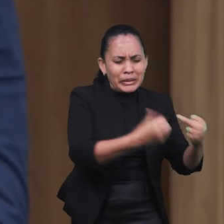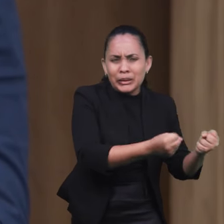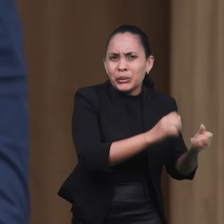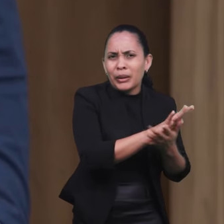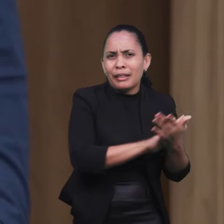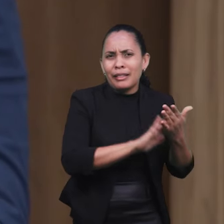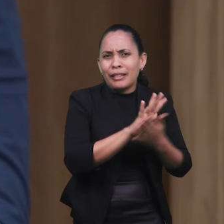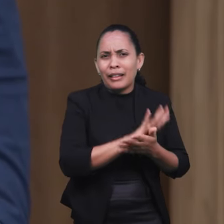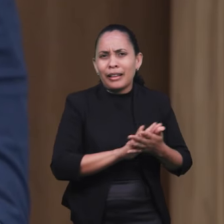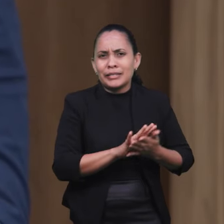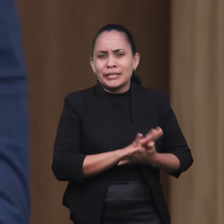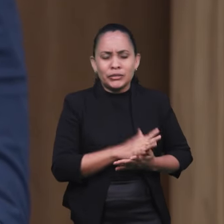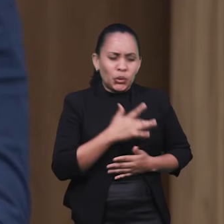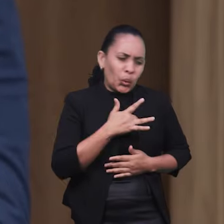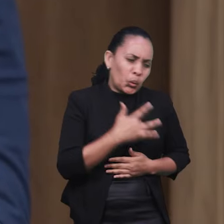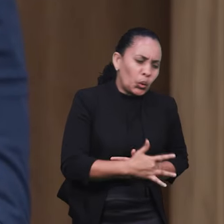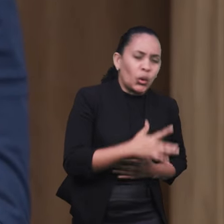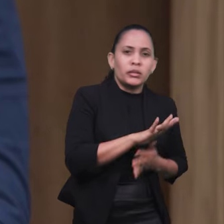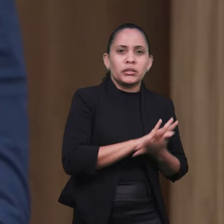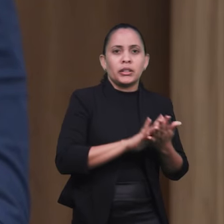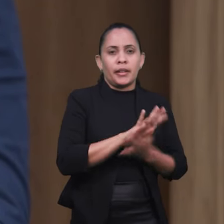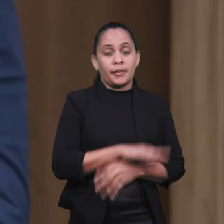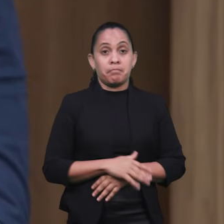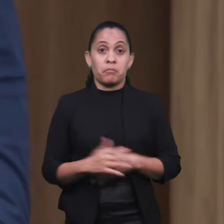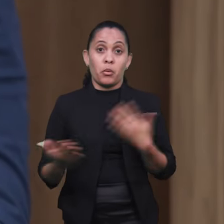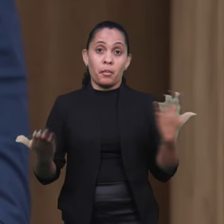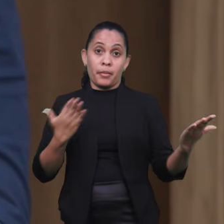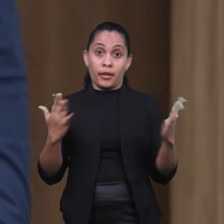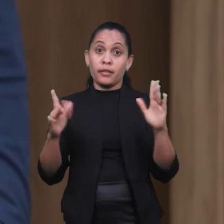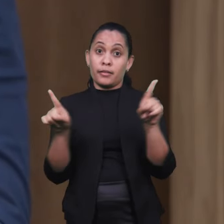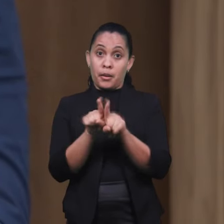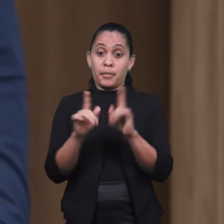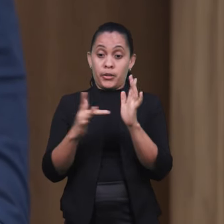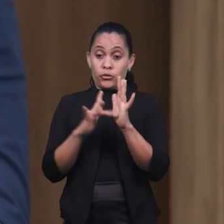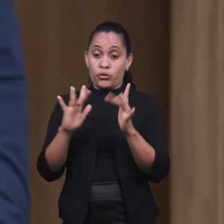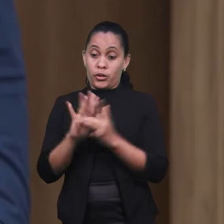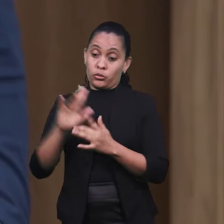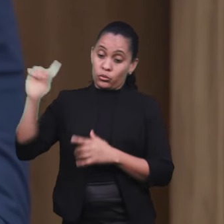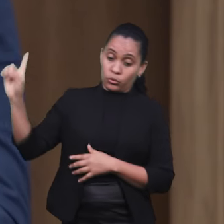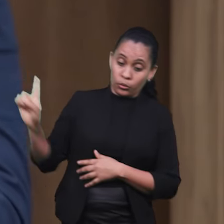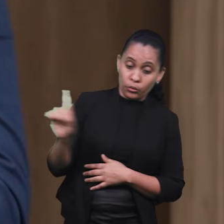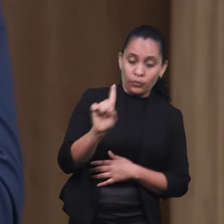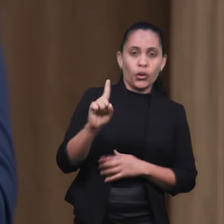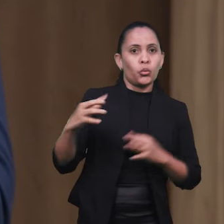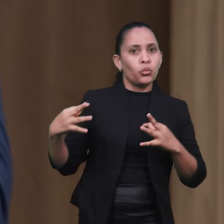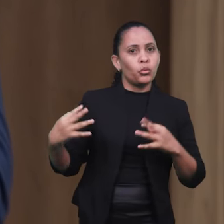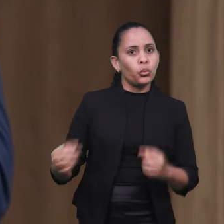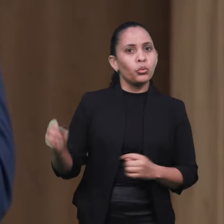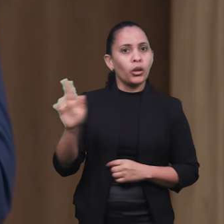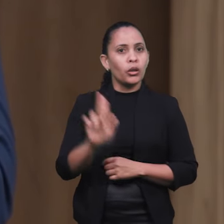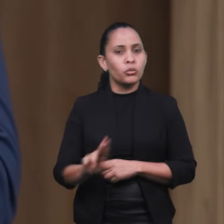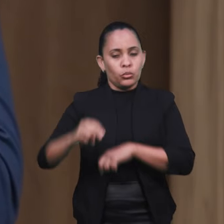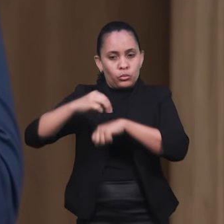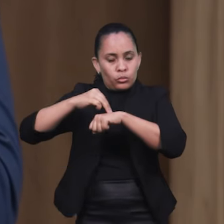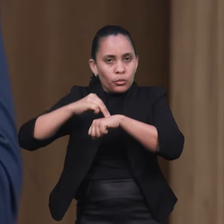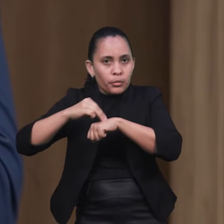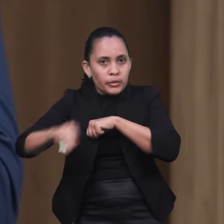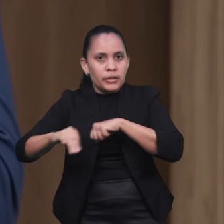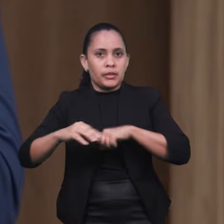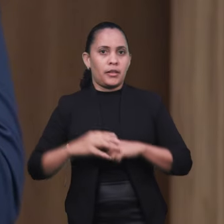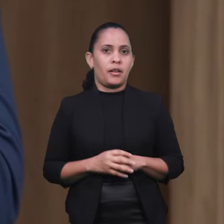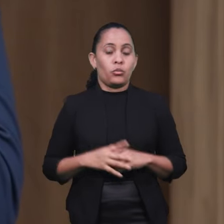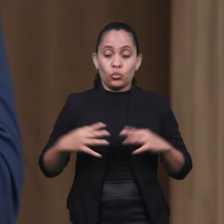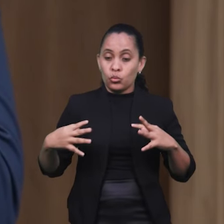Egito. Podemos dizer também que Jesus ele veio e todo o recurso que Jesus usou no seu